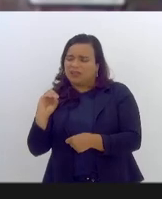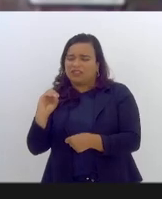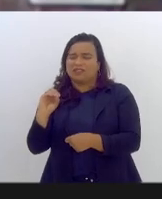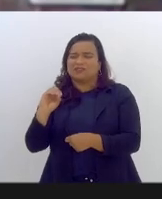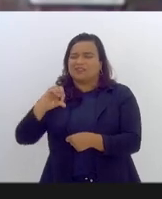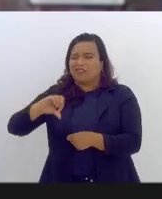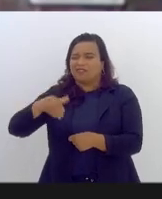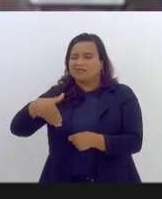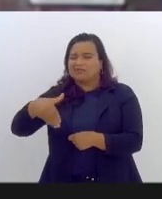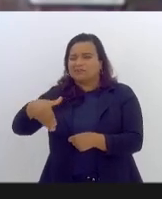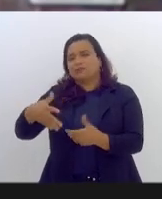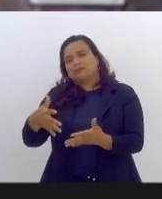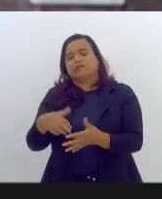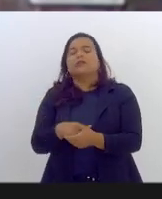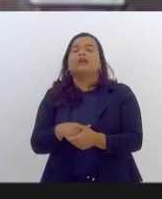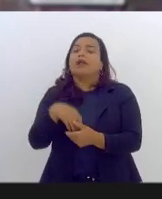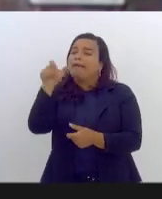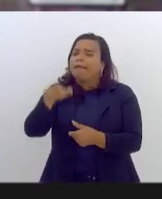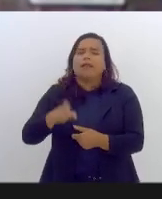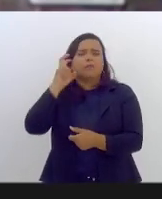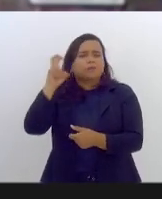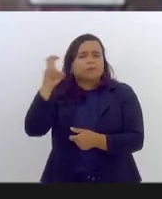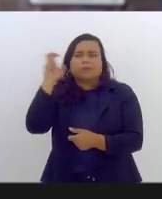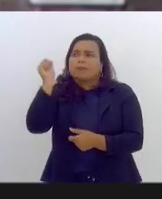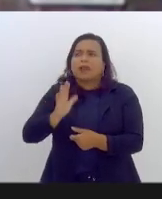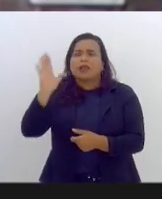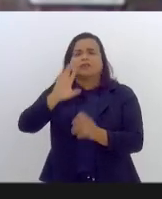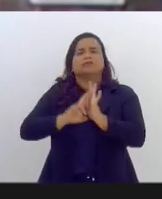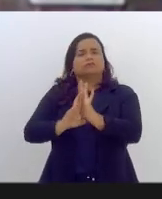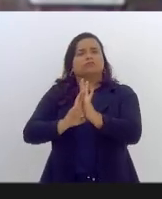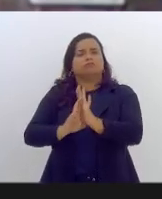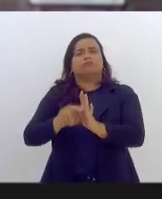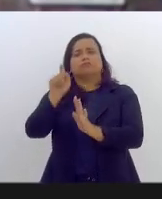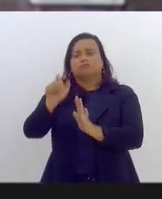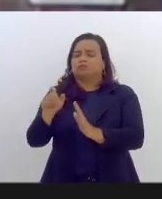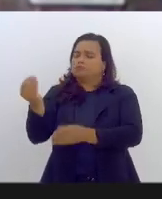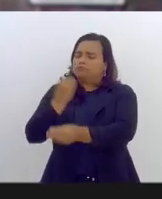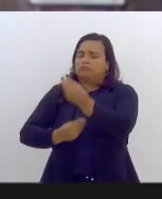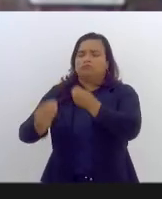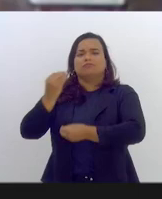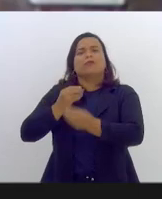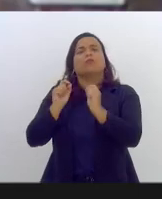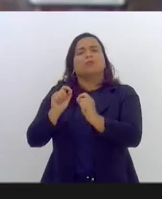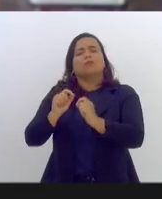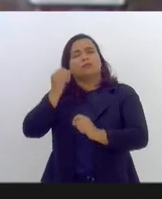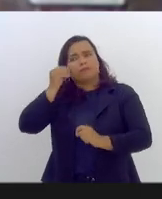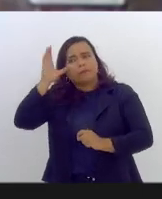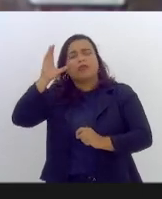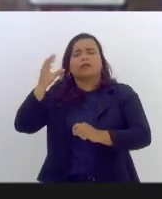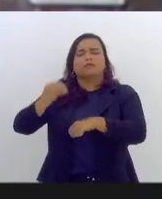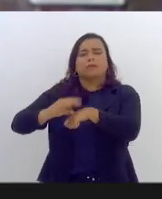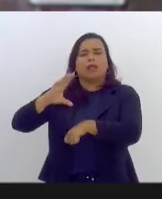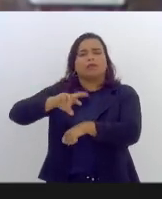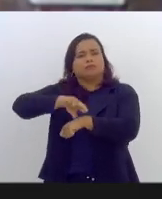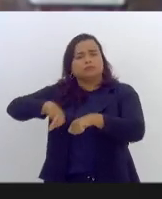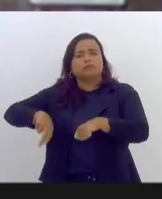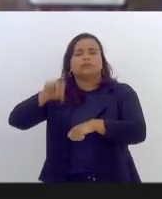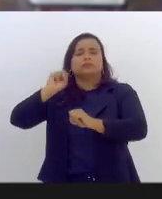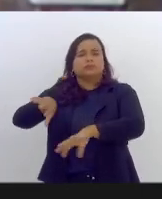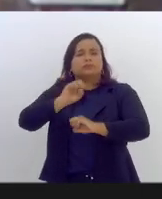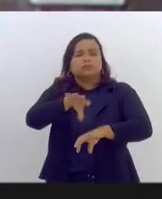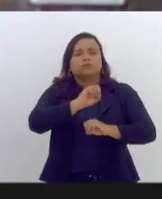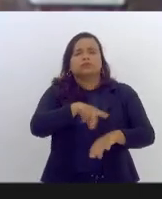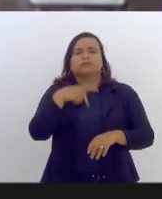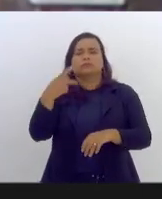grandes intelectuais brasileiros, nos presenteia com conhecimento e ensinamentos. Os 80